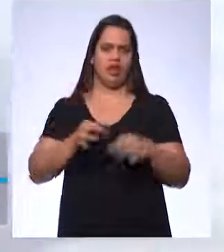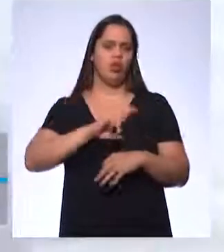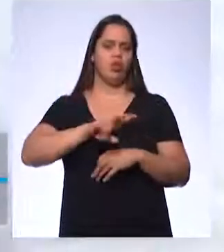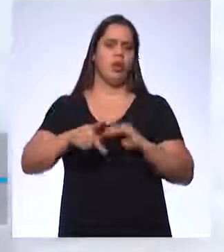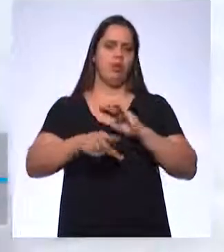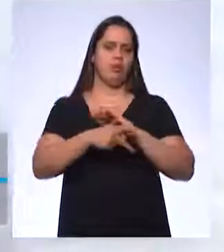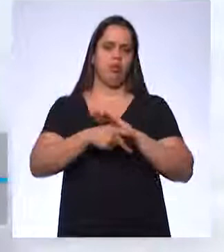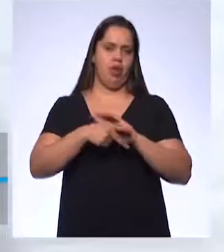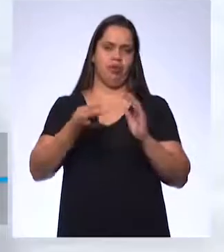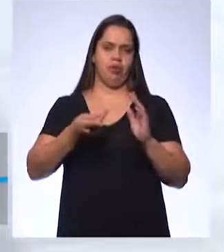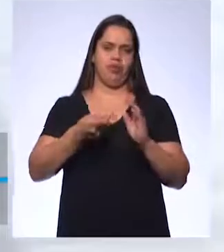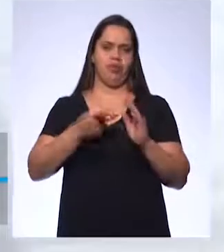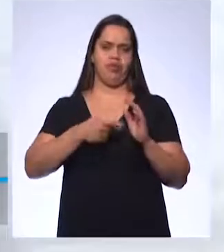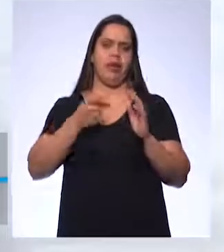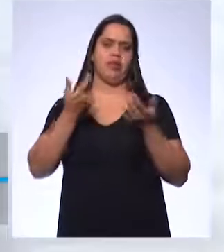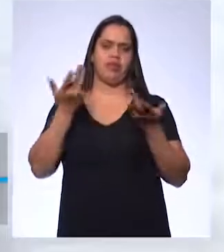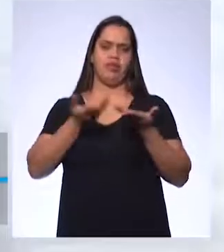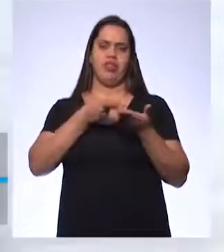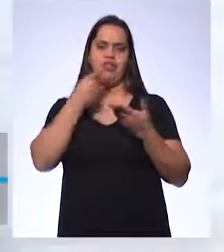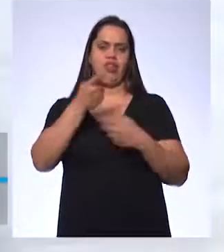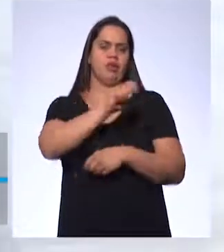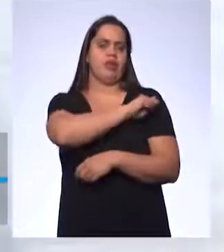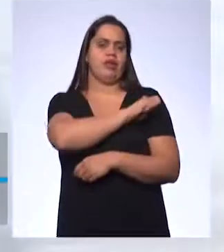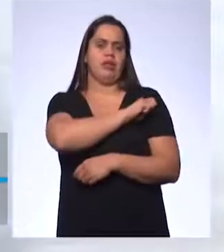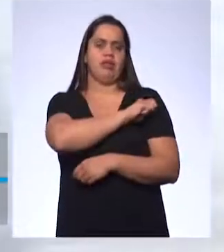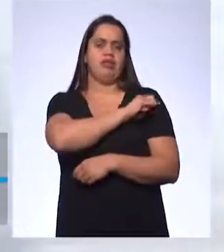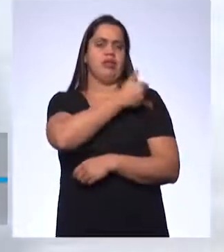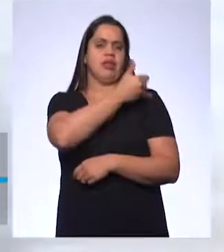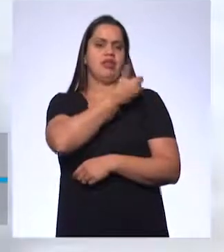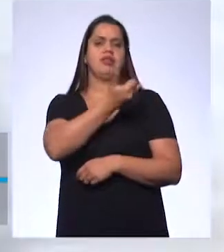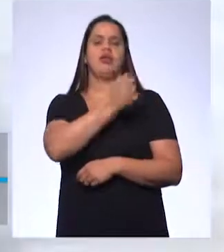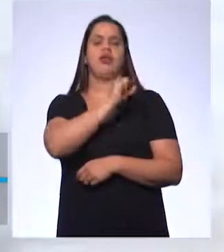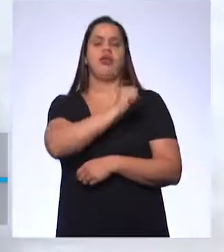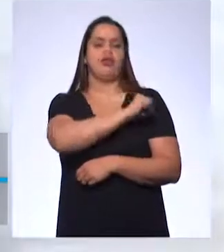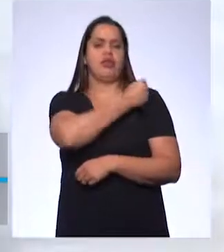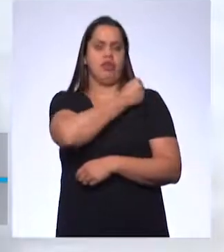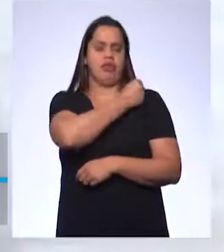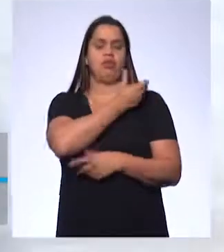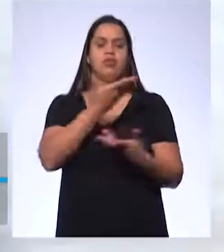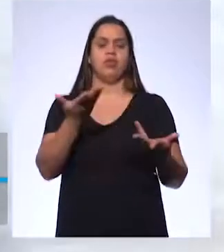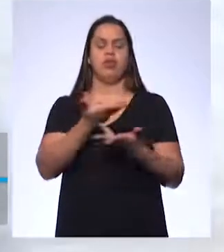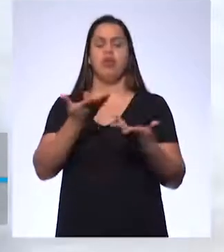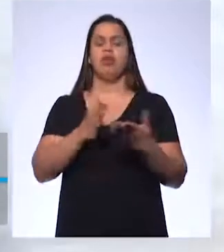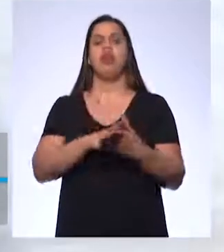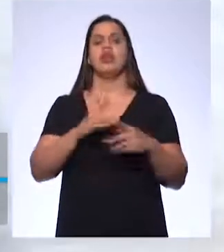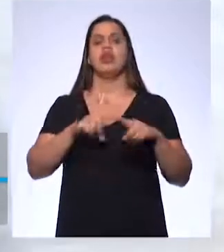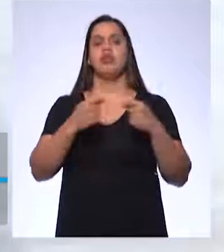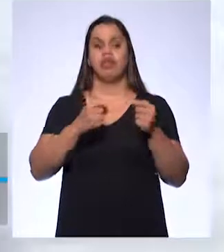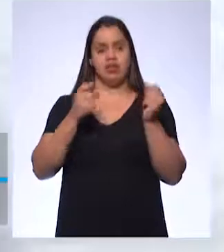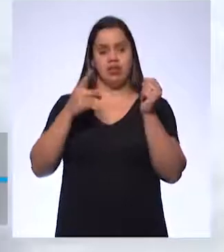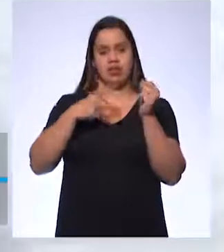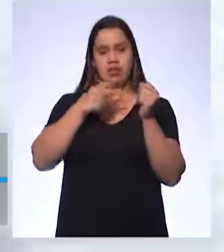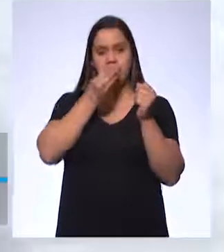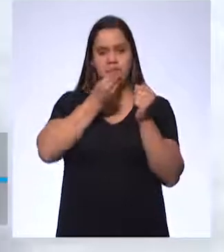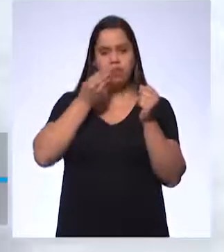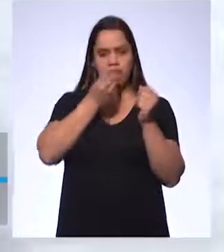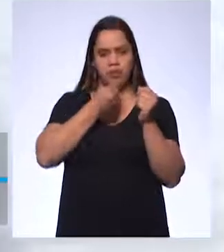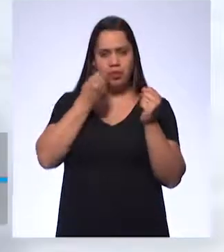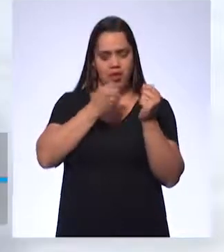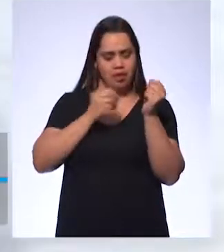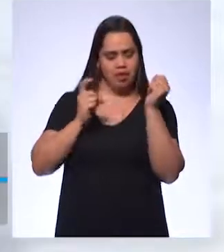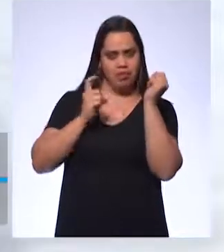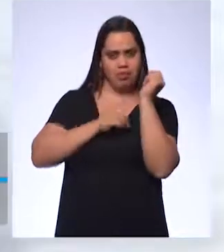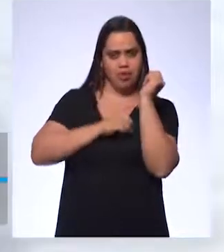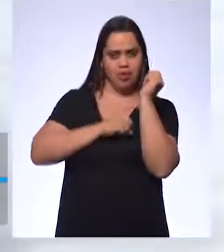está falando para o 8º ano. Né? E aí o que acontece? Quando ele dá essa cuspidinha, Se ele está contaminado com